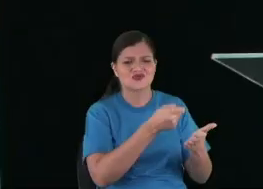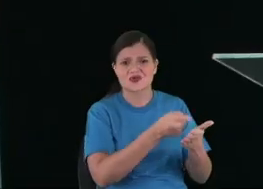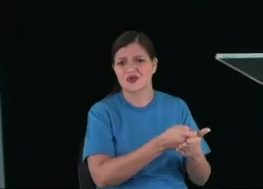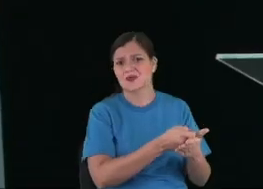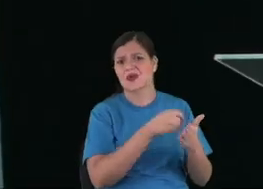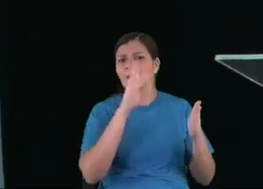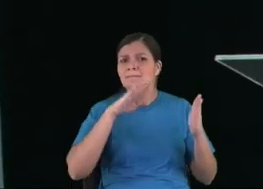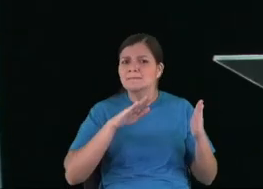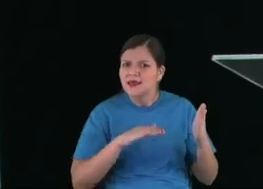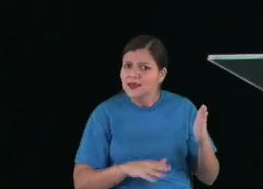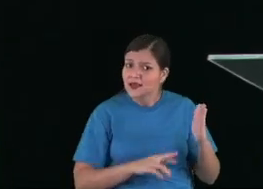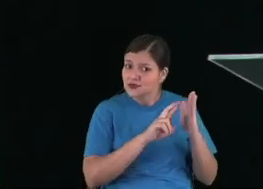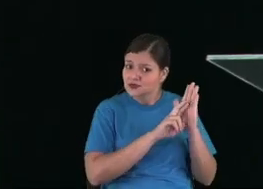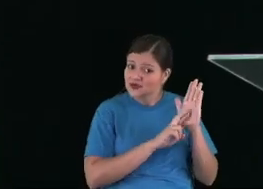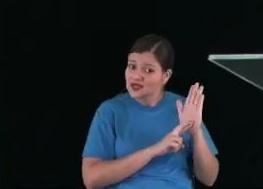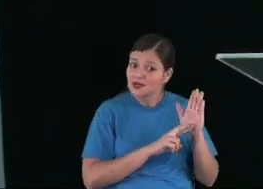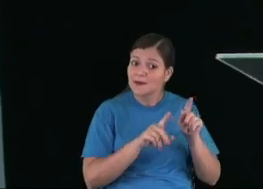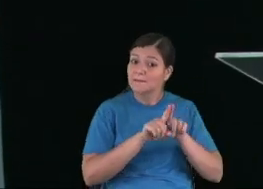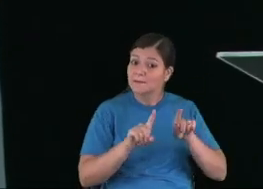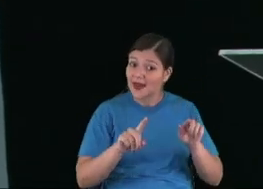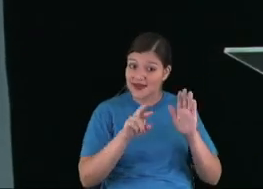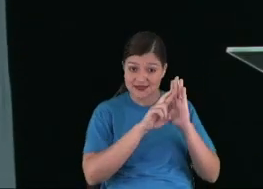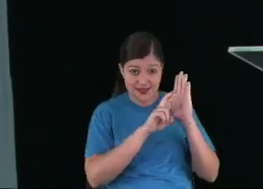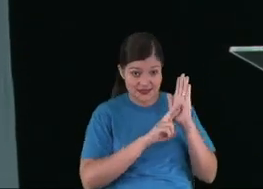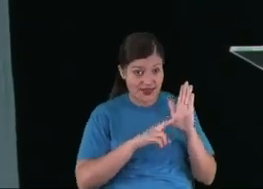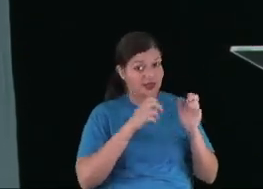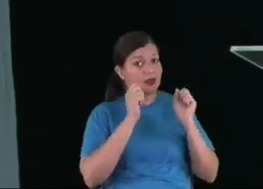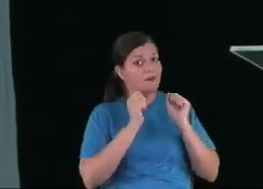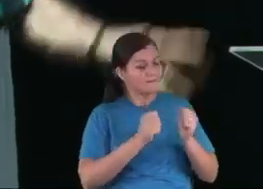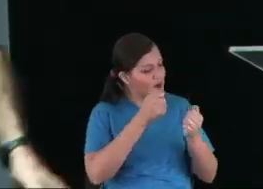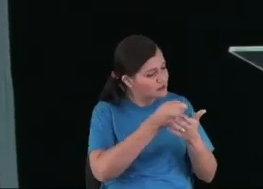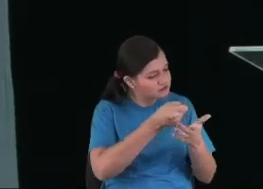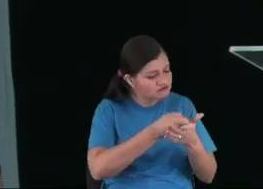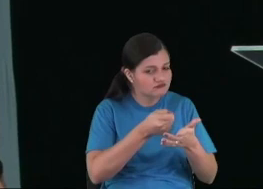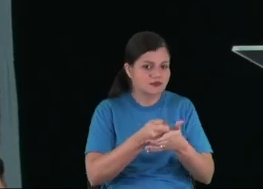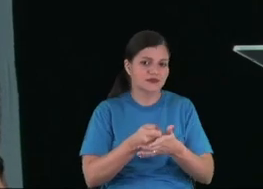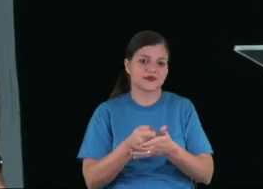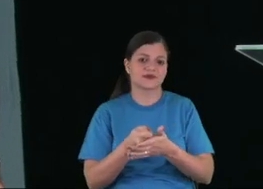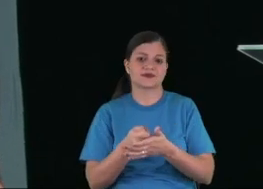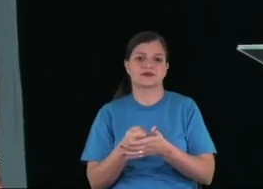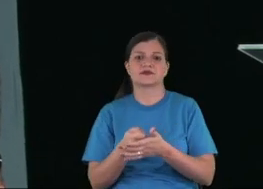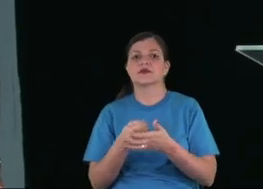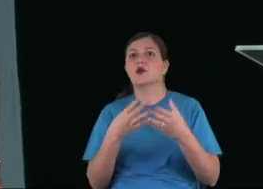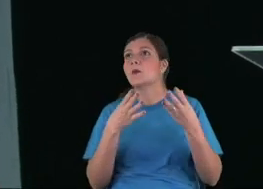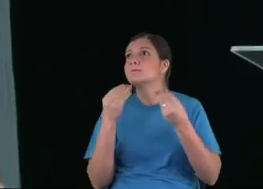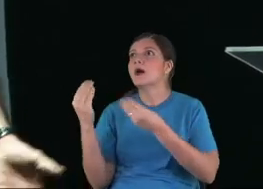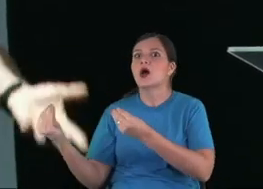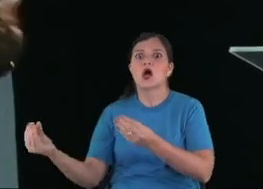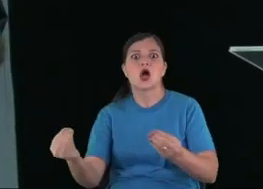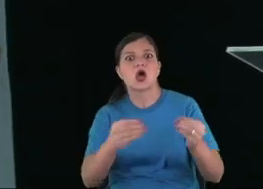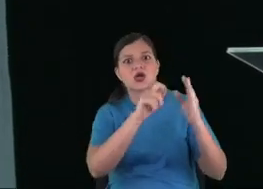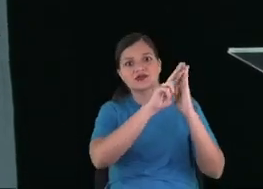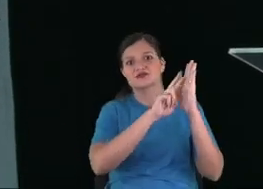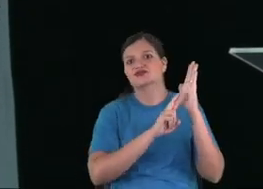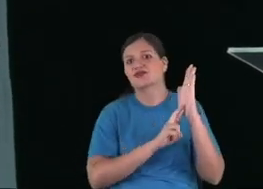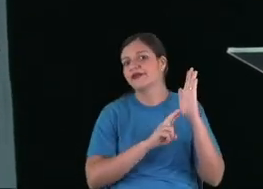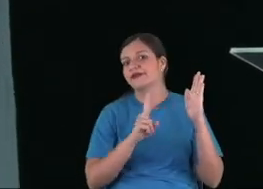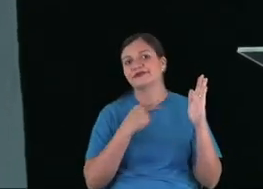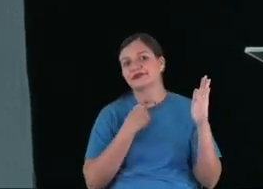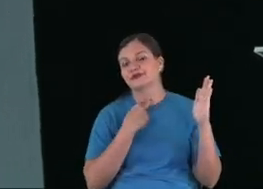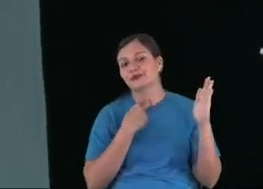regras, mas regras que são cobradas, do que um monte de regras que você não possa